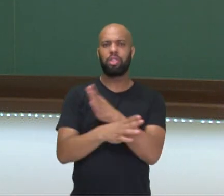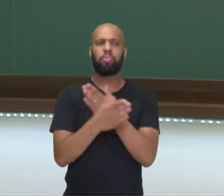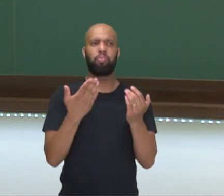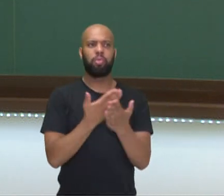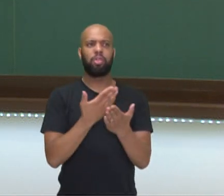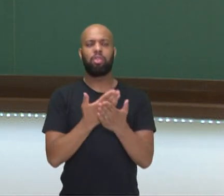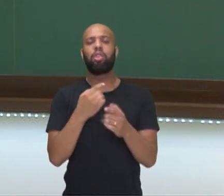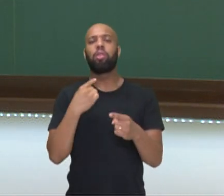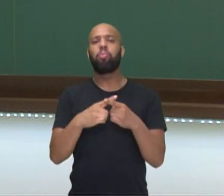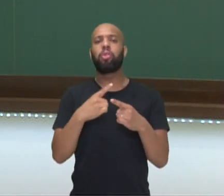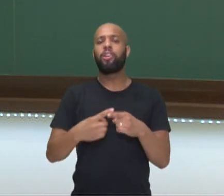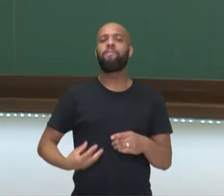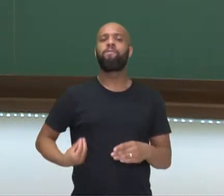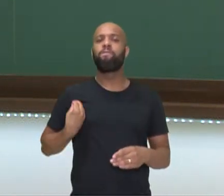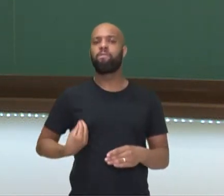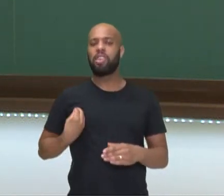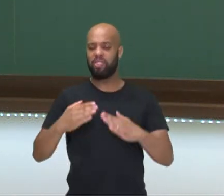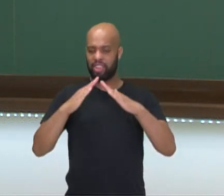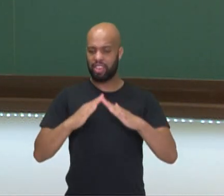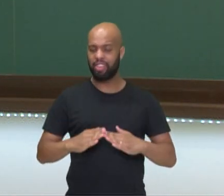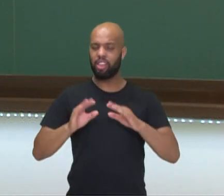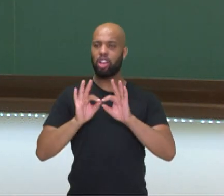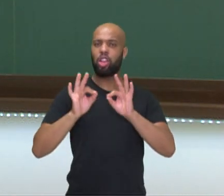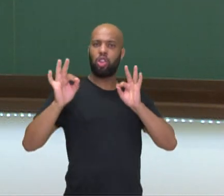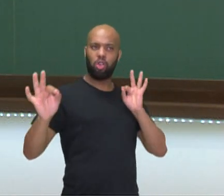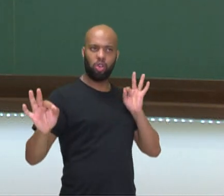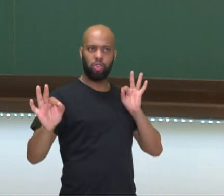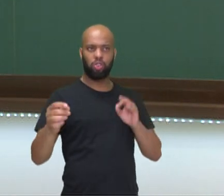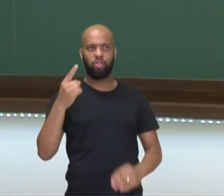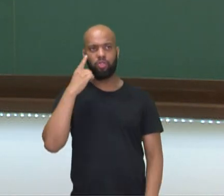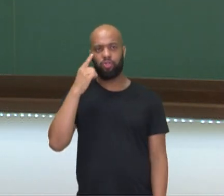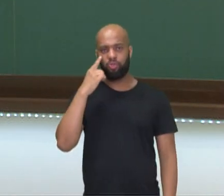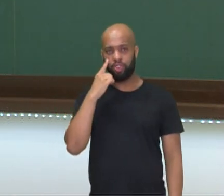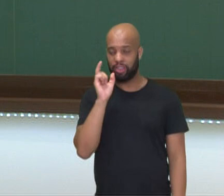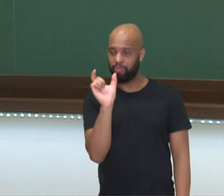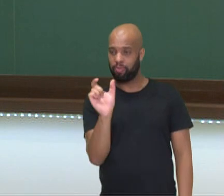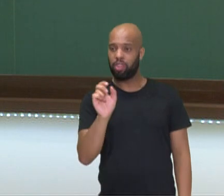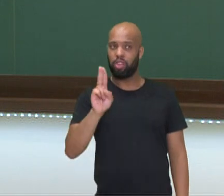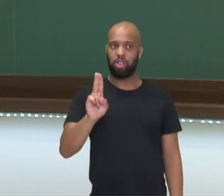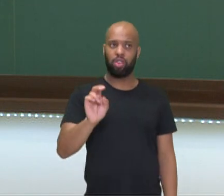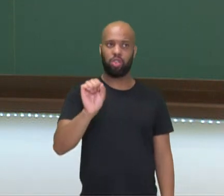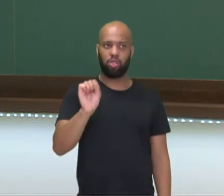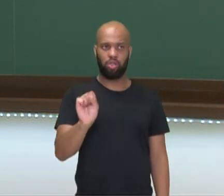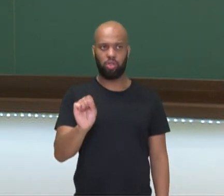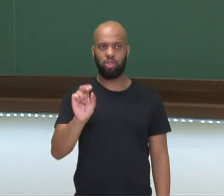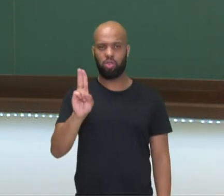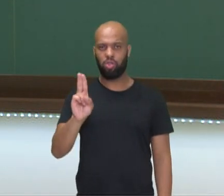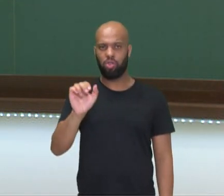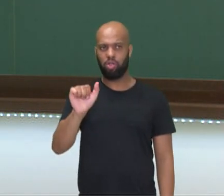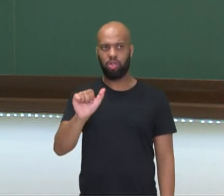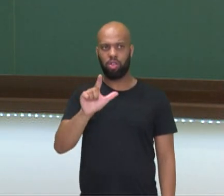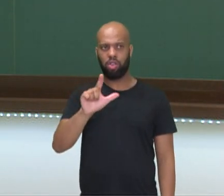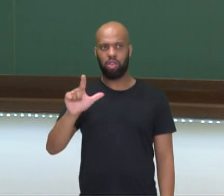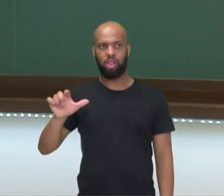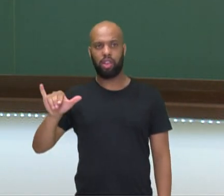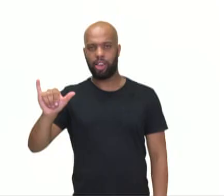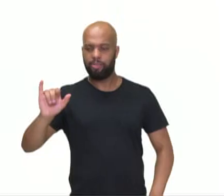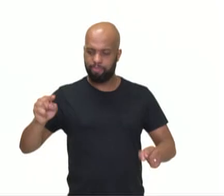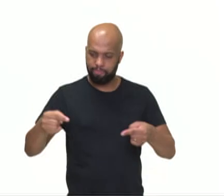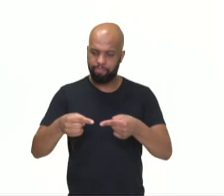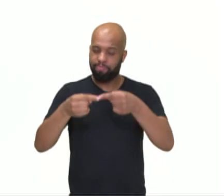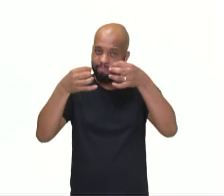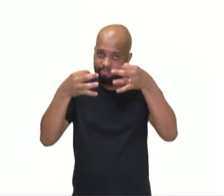longe da gente. Então aqui a expressão usually se enquadra melhor, porque se a gente for ver hardly ever